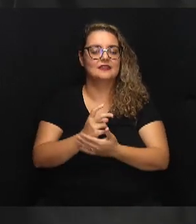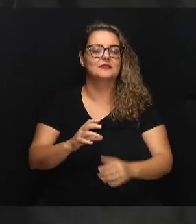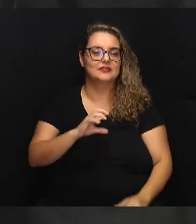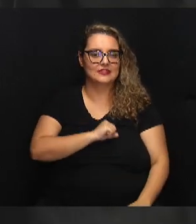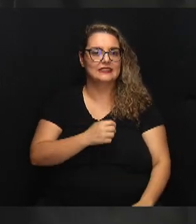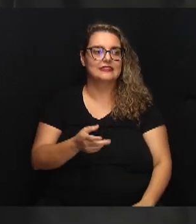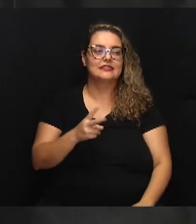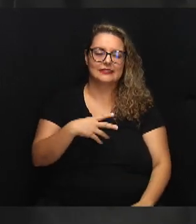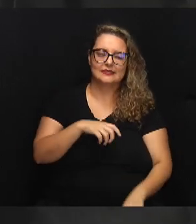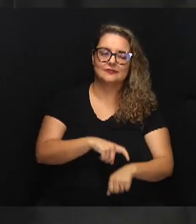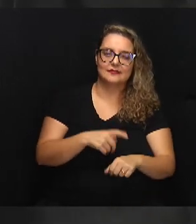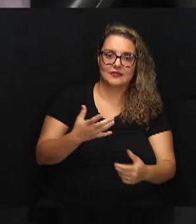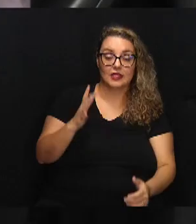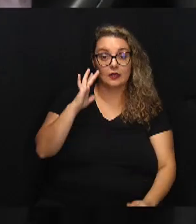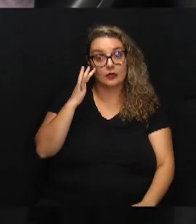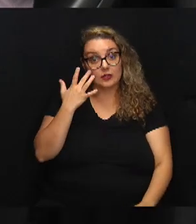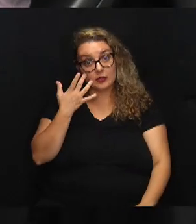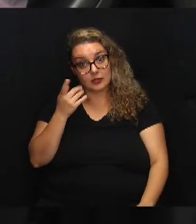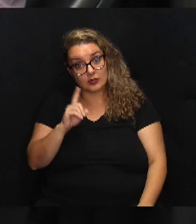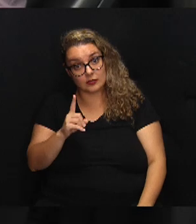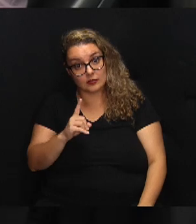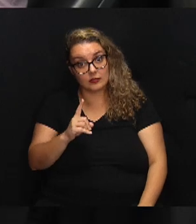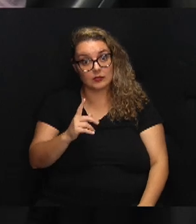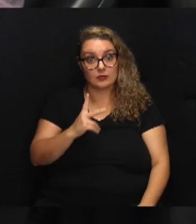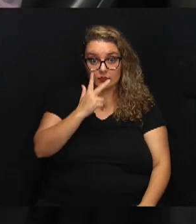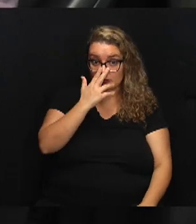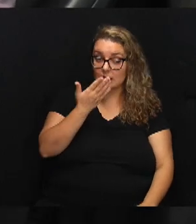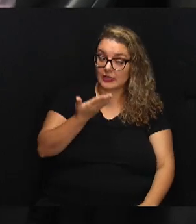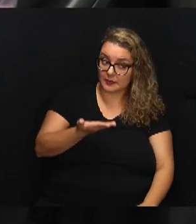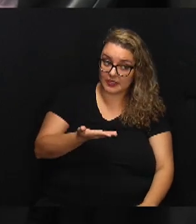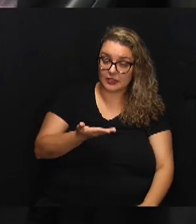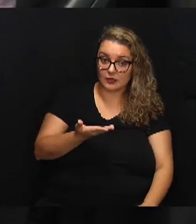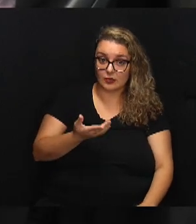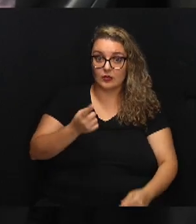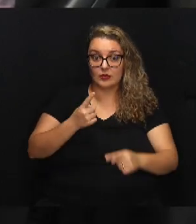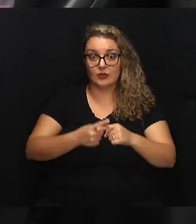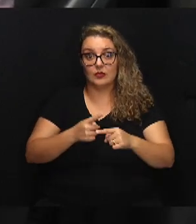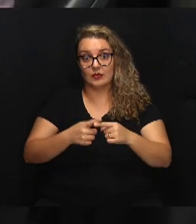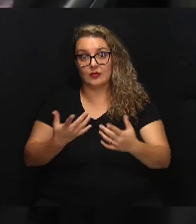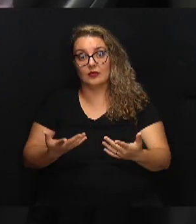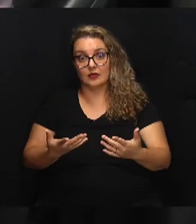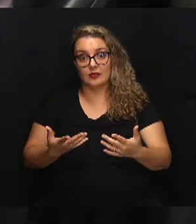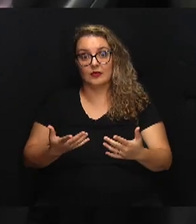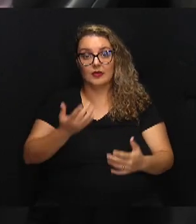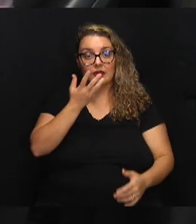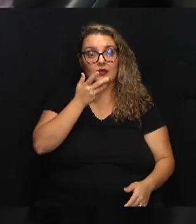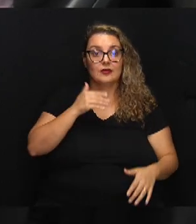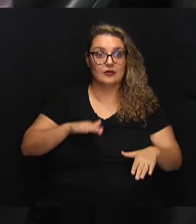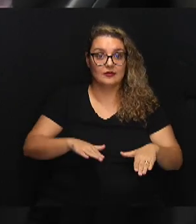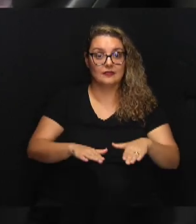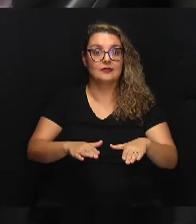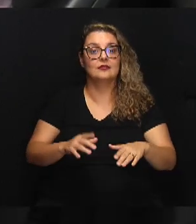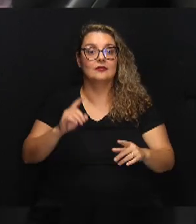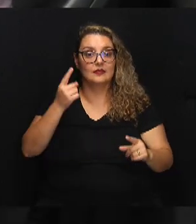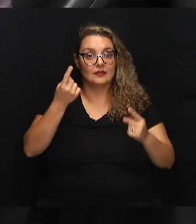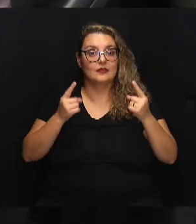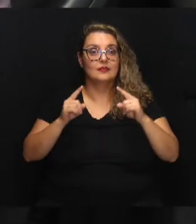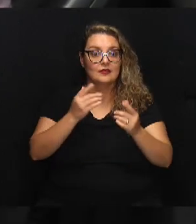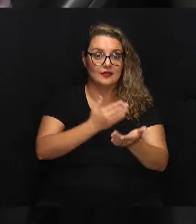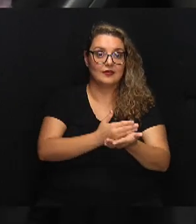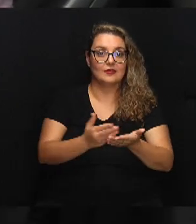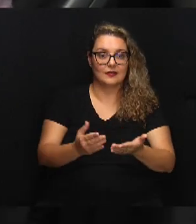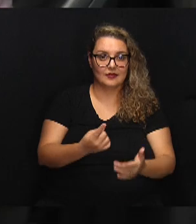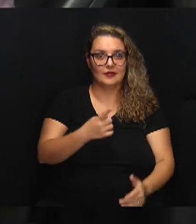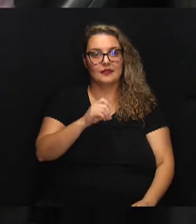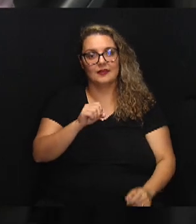que, apesar que eu acho que não é mais a sua cara, porque É. geralmente são quem leva as crianças pequenas, aquele carnaval que começa É, 10